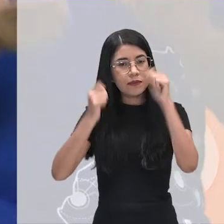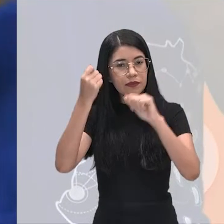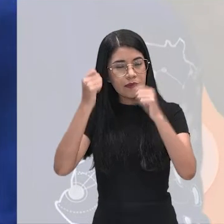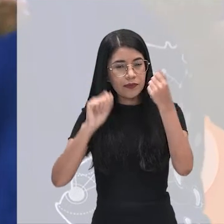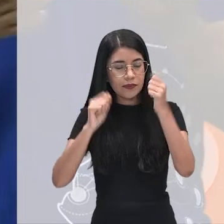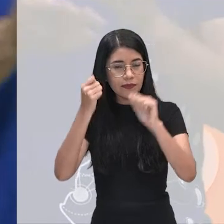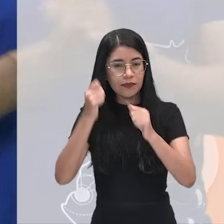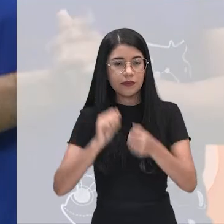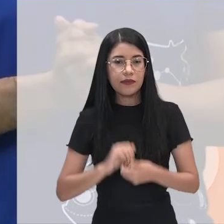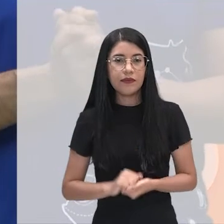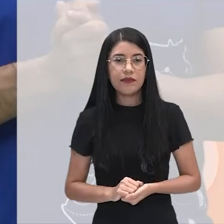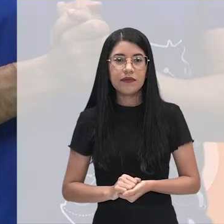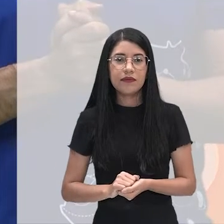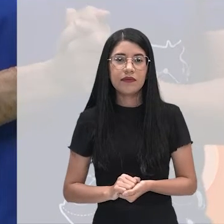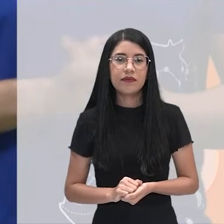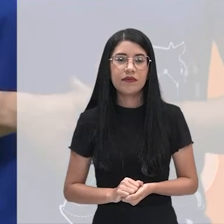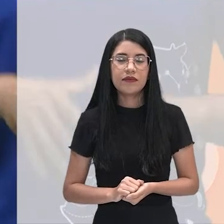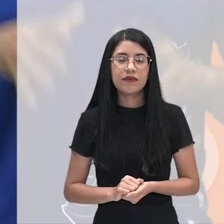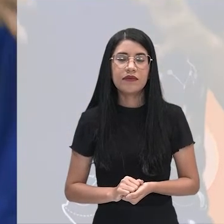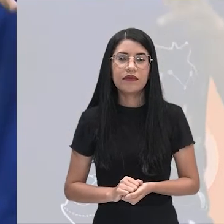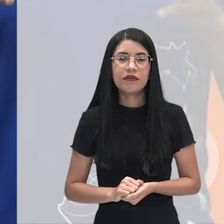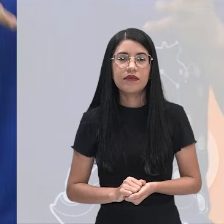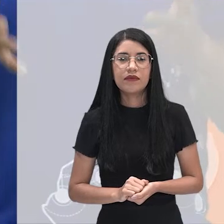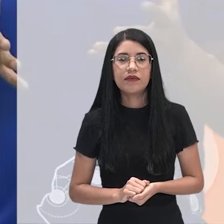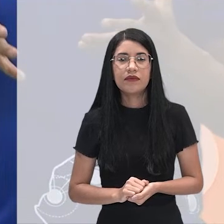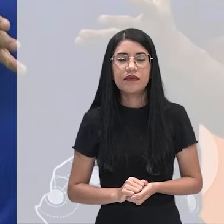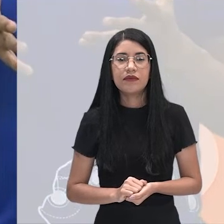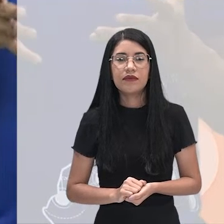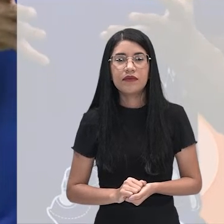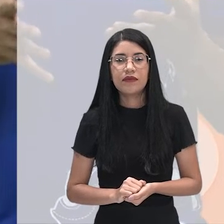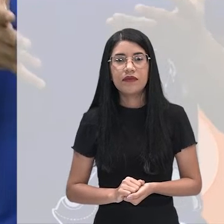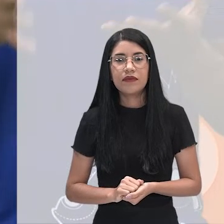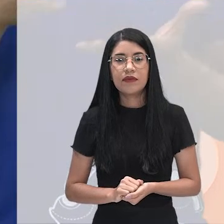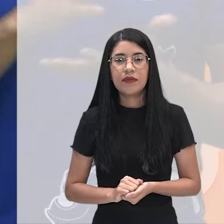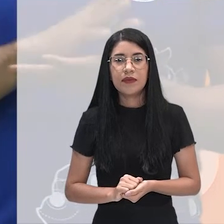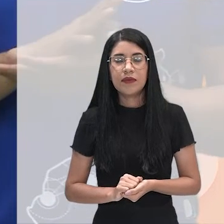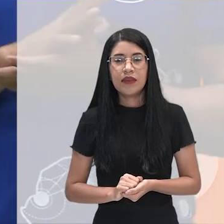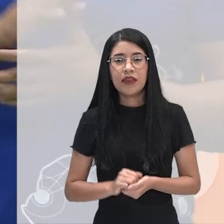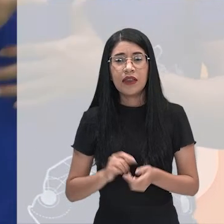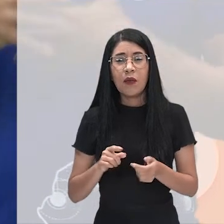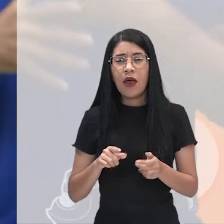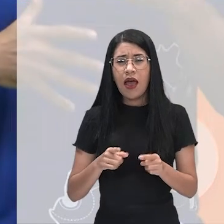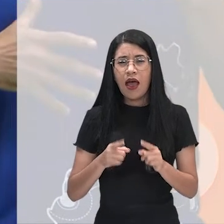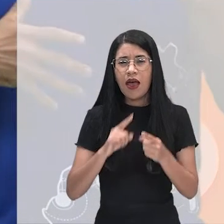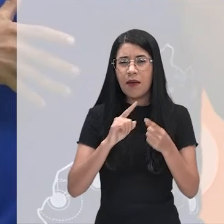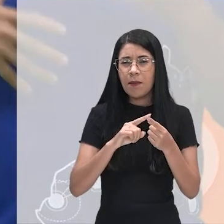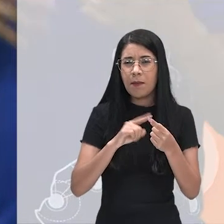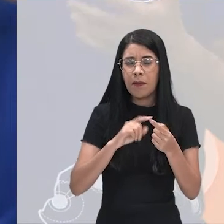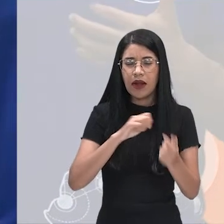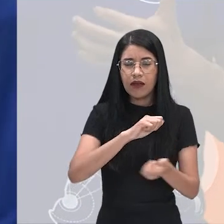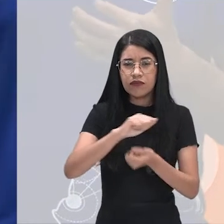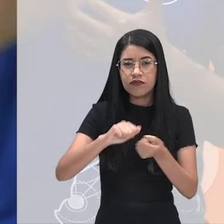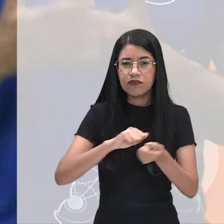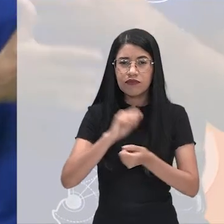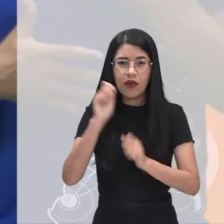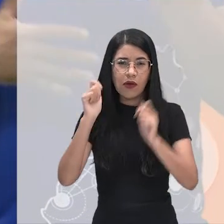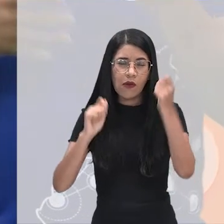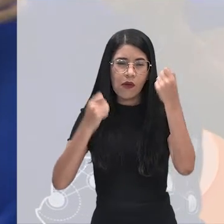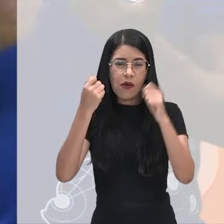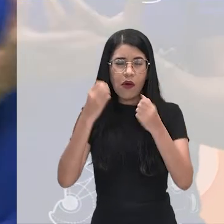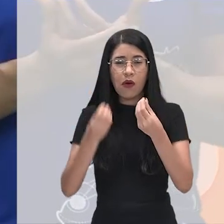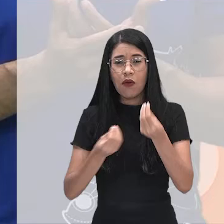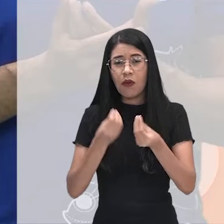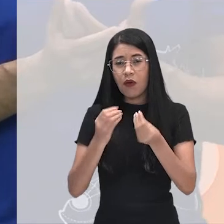vocês, na Inglaterra, tá bom? A gente tem uma mudança no padrão produtivo, que até então se dava ali pela manufatura e pelo